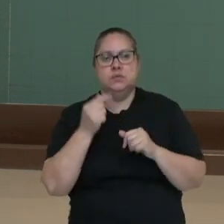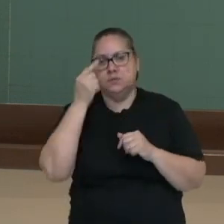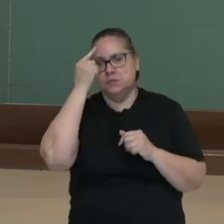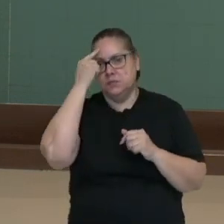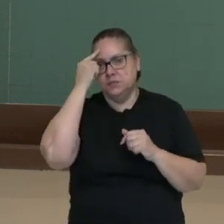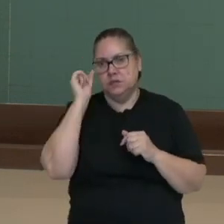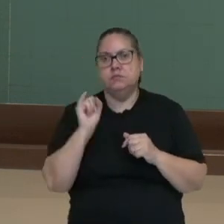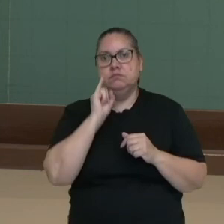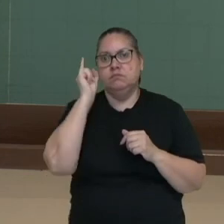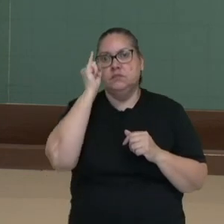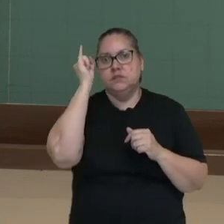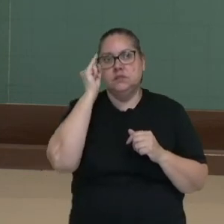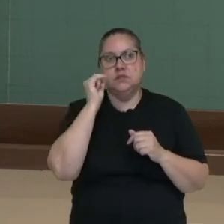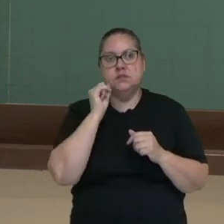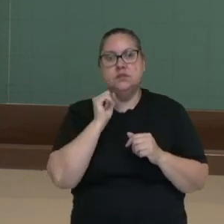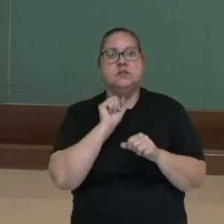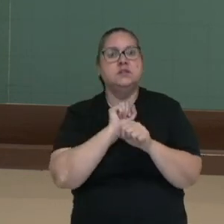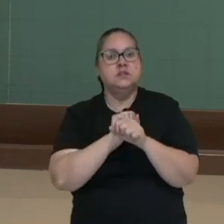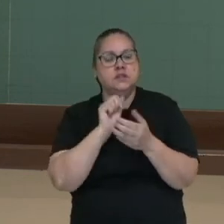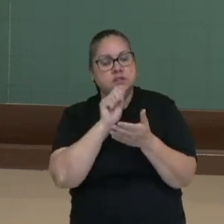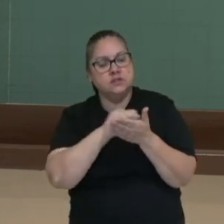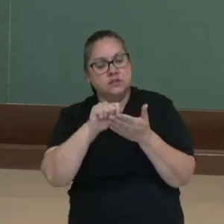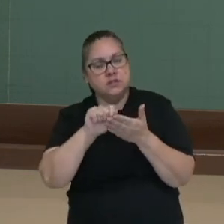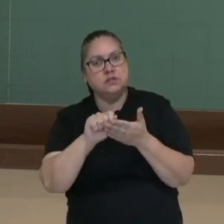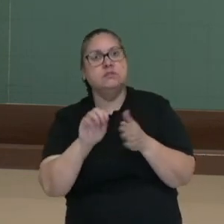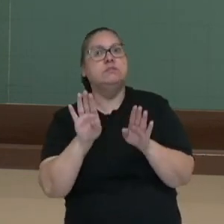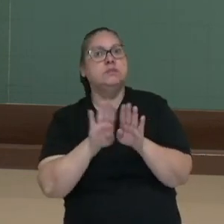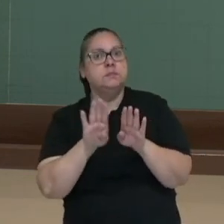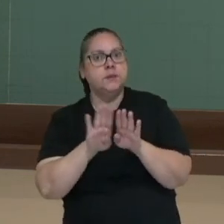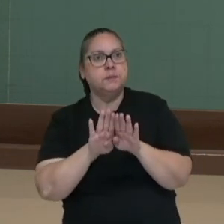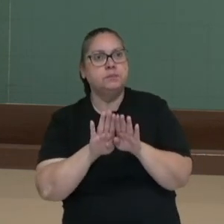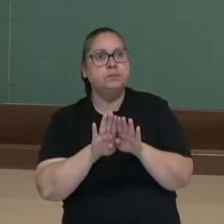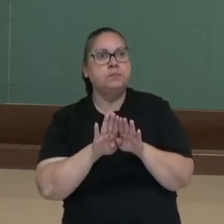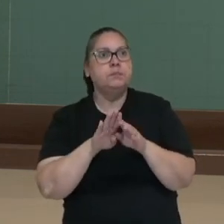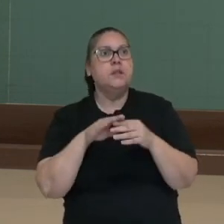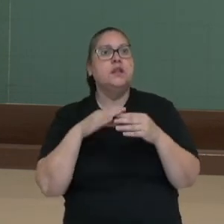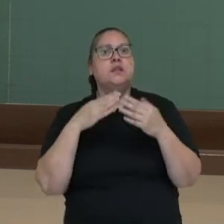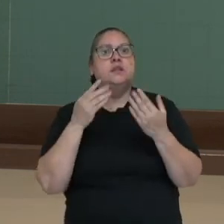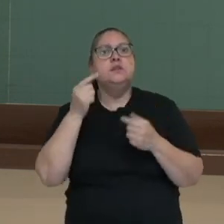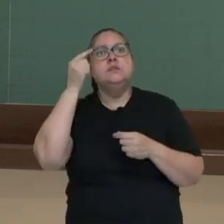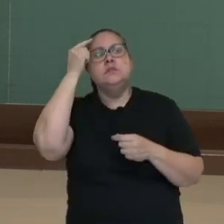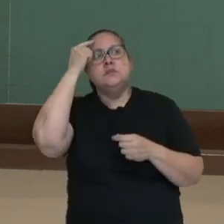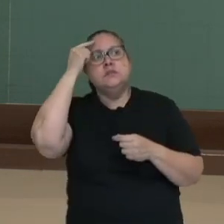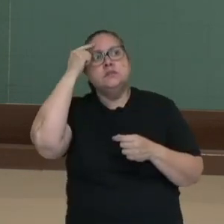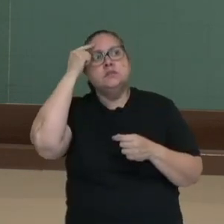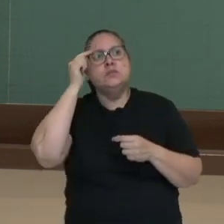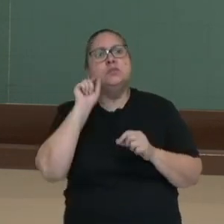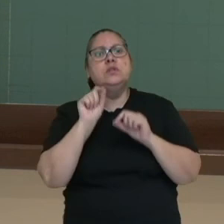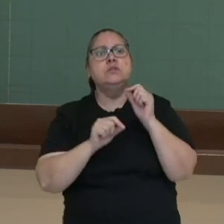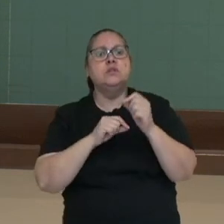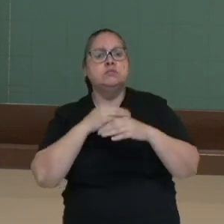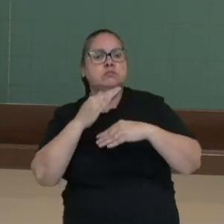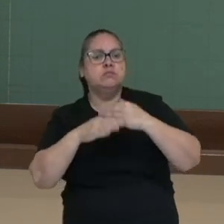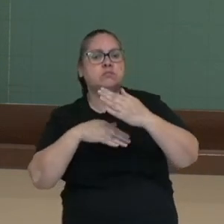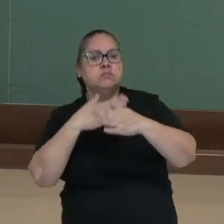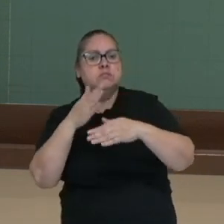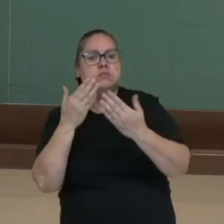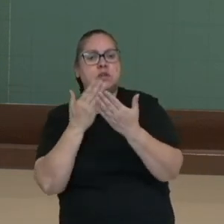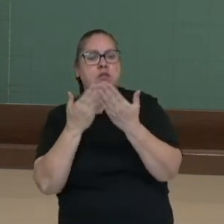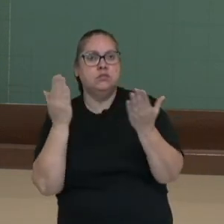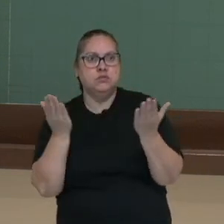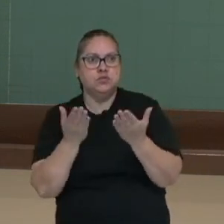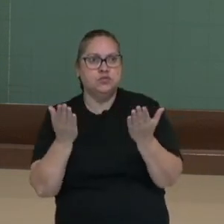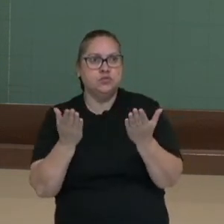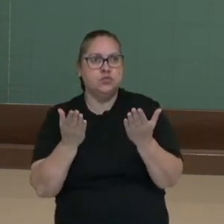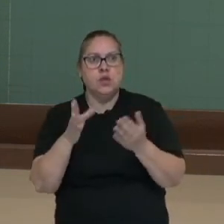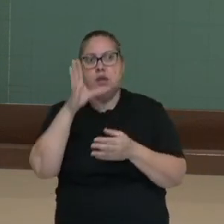a esse respeito, espero que vocês tenham escrito dessa forma também. E aí, pensando nisso ali, o que nós desenvolvemos na nossa aula de hoje,